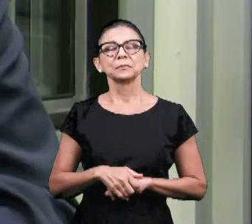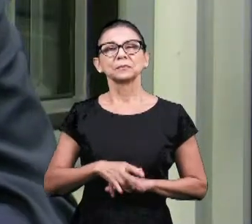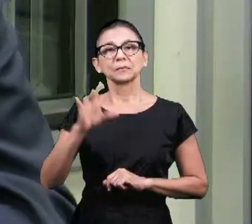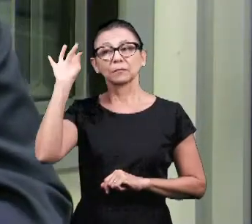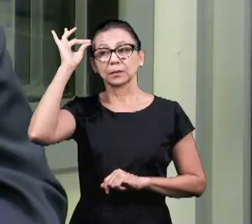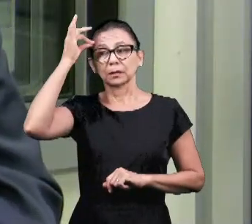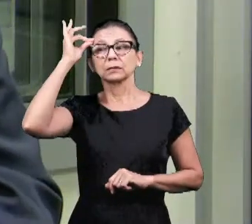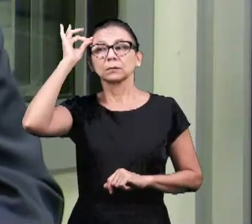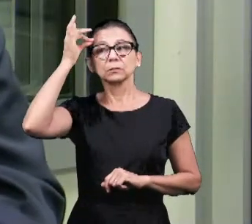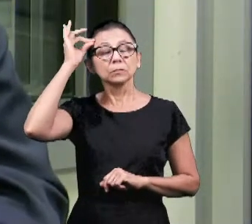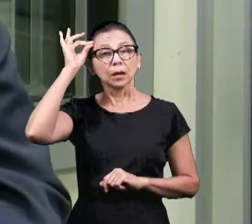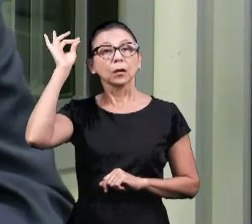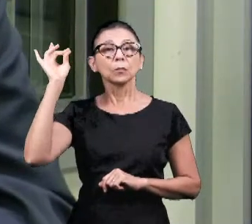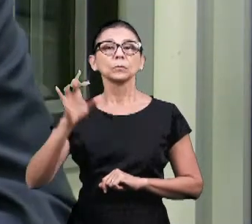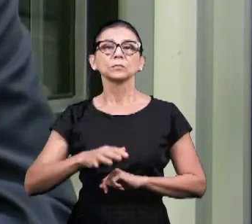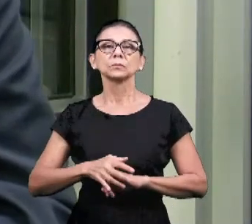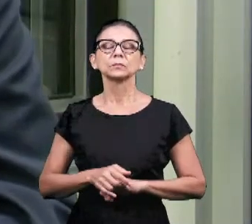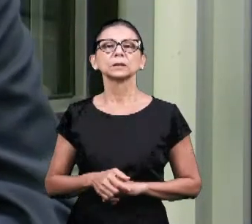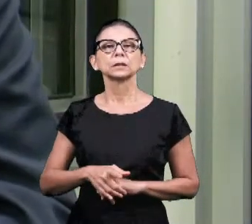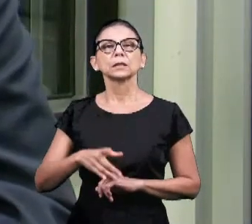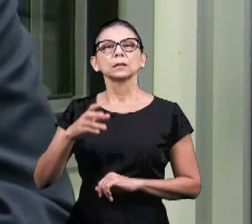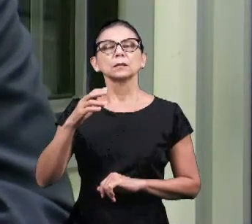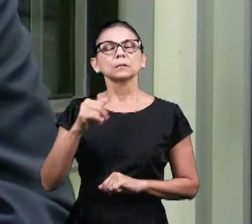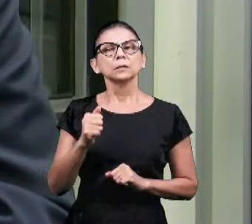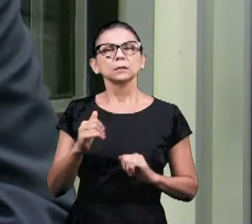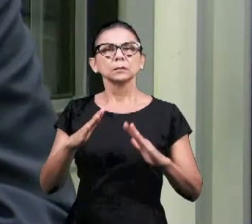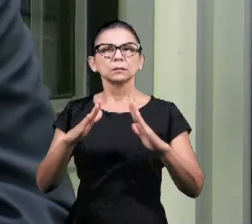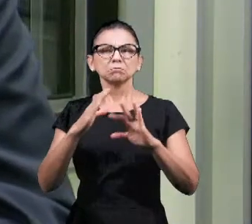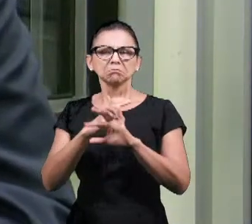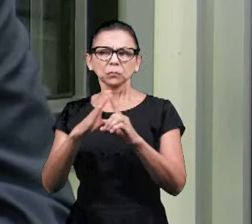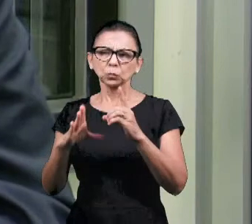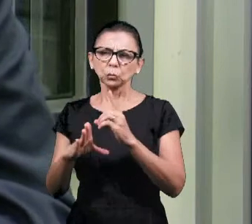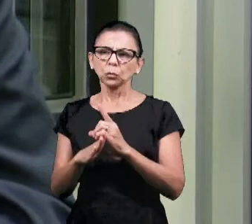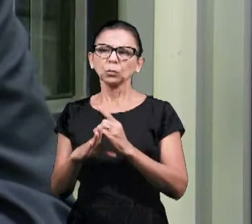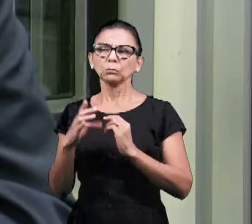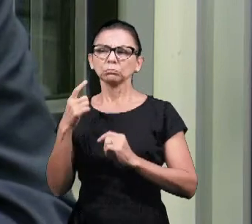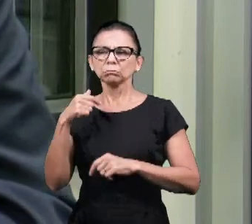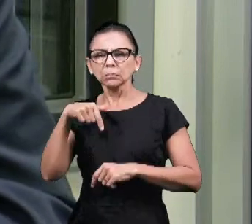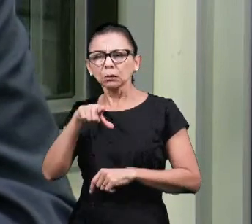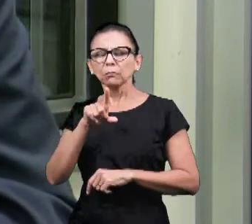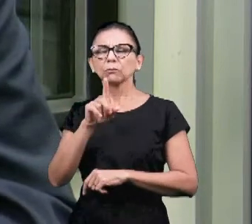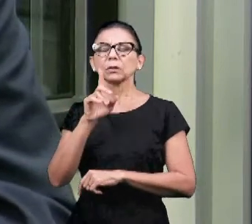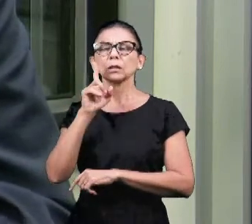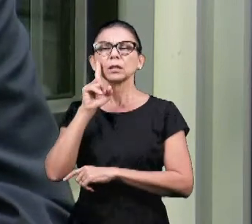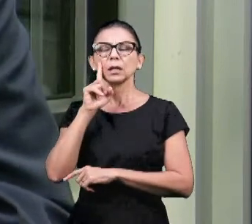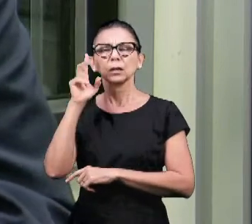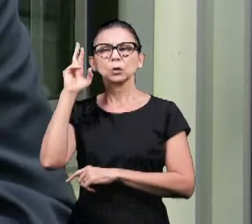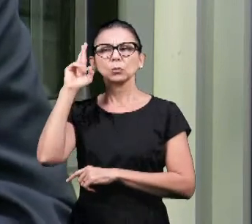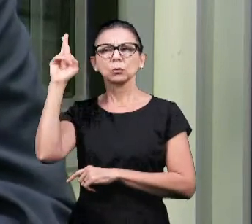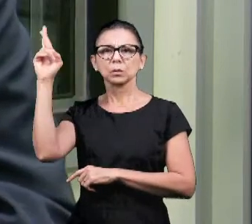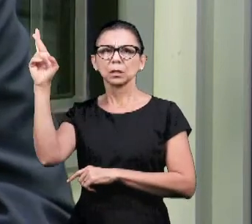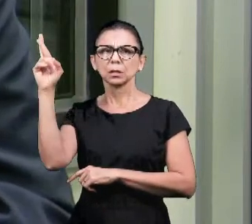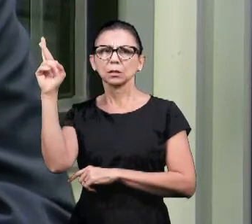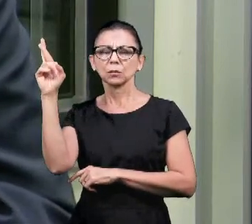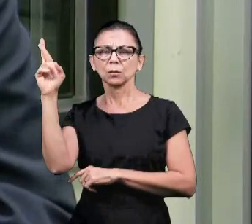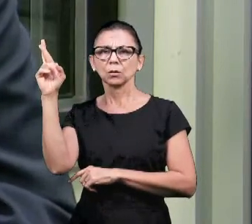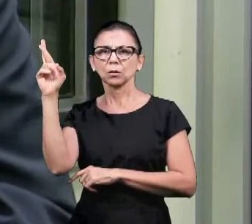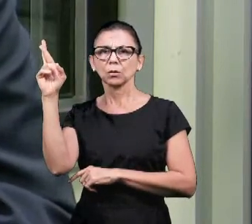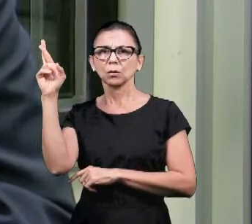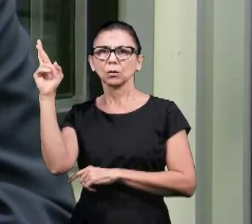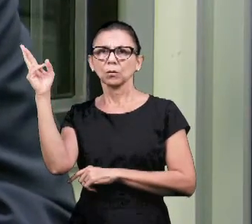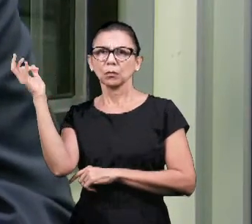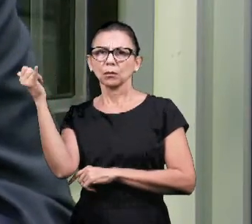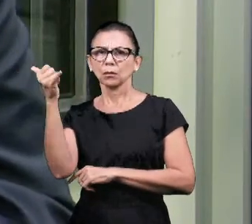no final do culto, o Senhor começou a falar com a igreja. Eu não sabia o que era aquilo, né? Os dons espirituais, eu não tinha